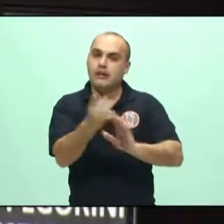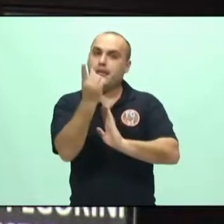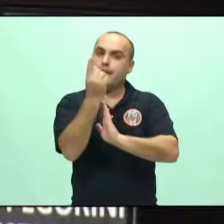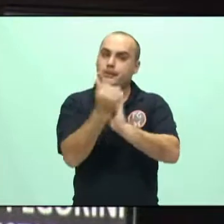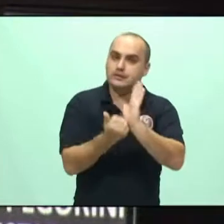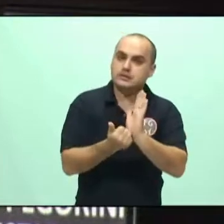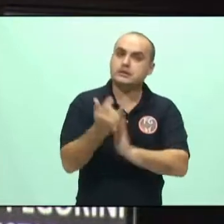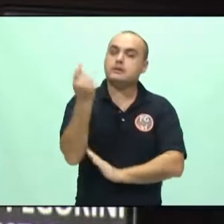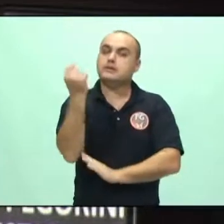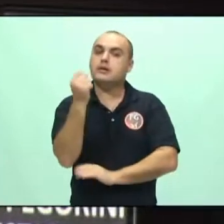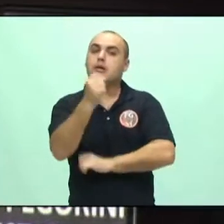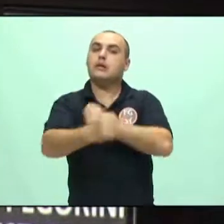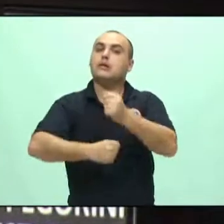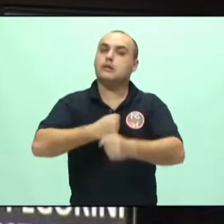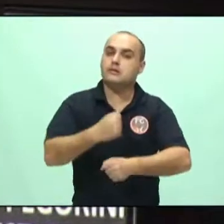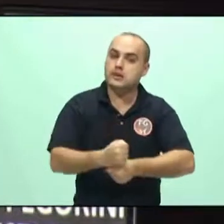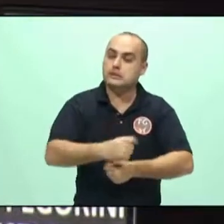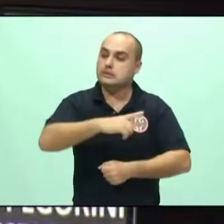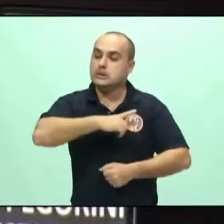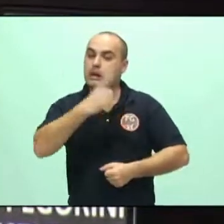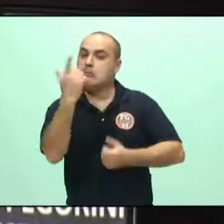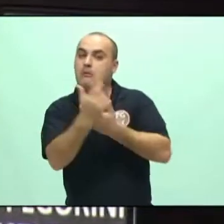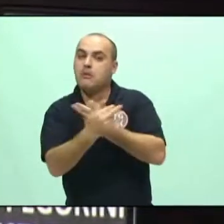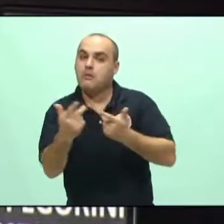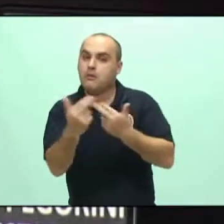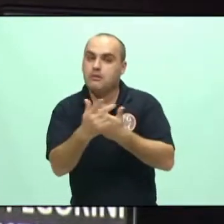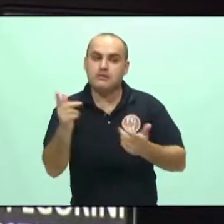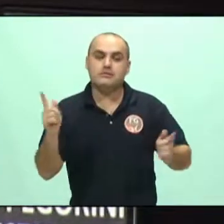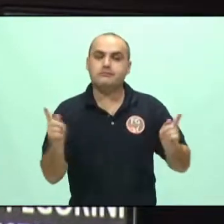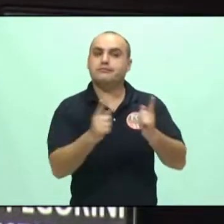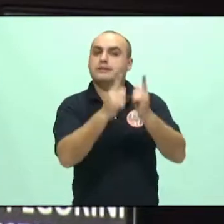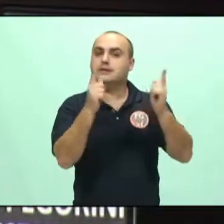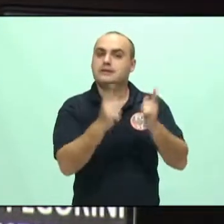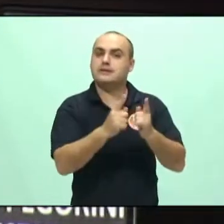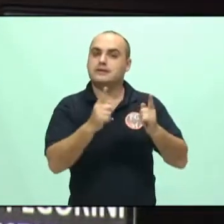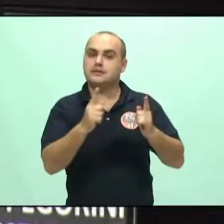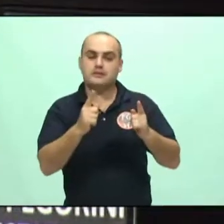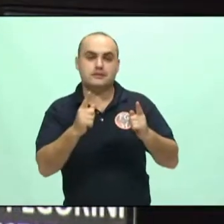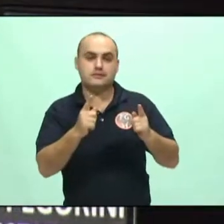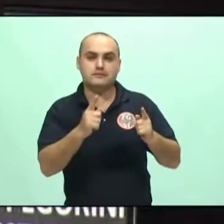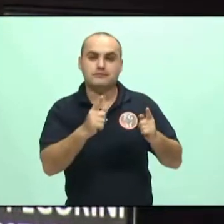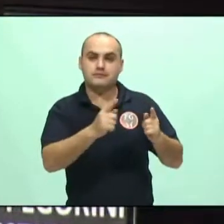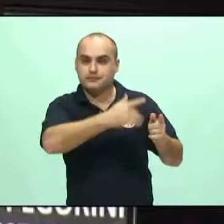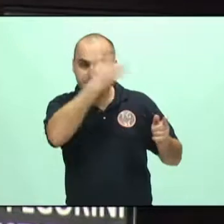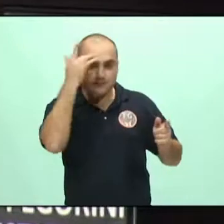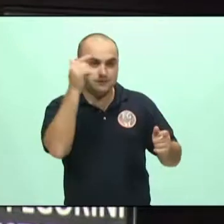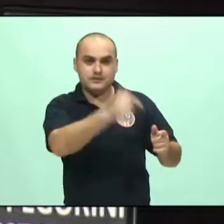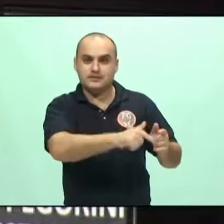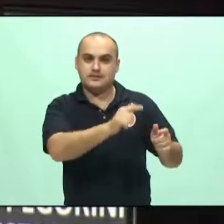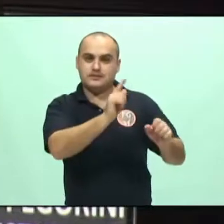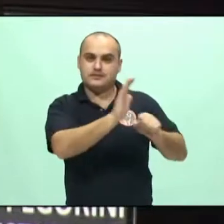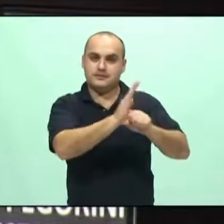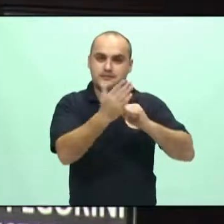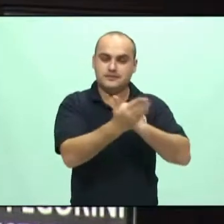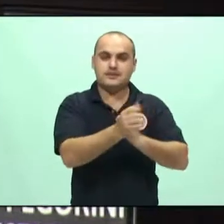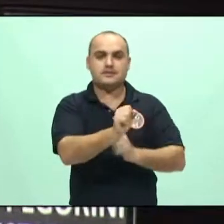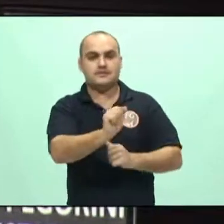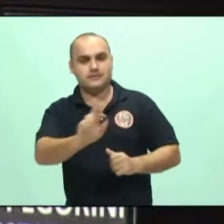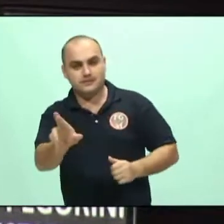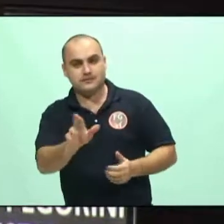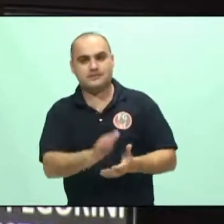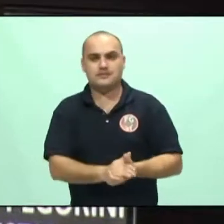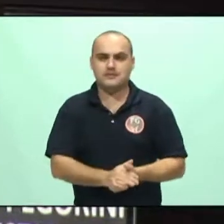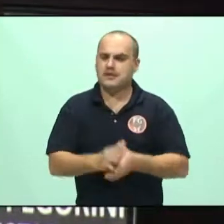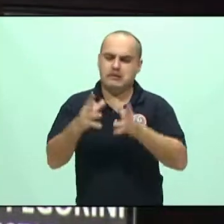dinheiro para o ano que vem que sai alguma coisa para atender os moradores do bairro Santa Regina Jardim Amélia São Francisco